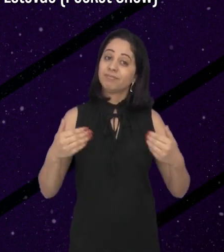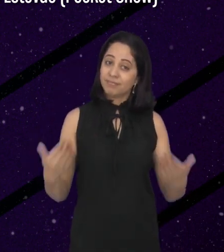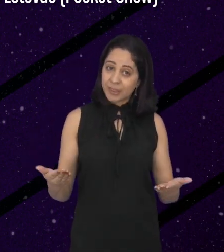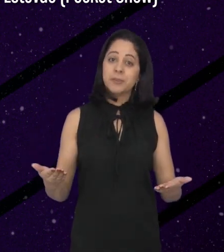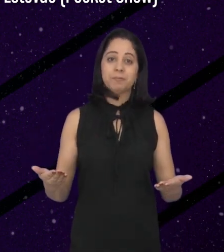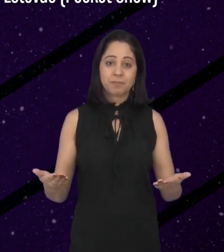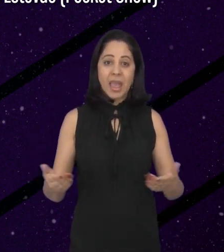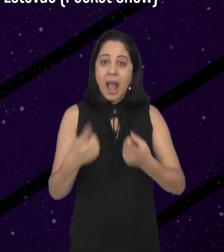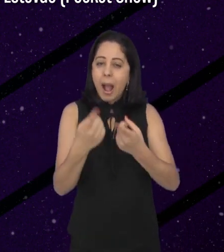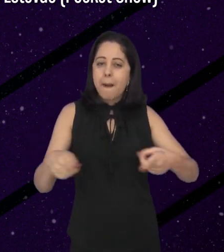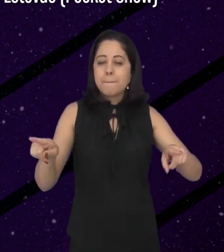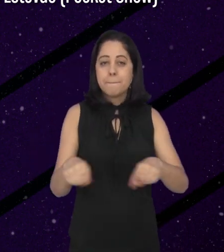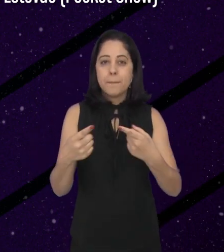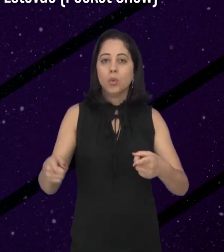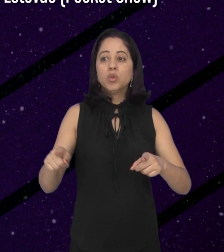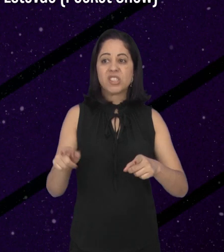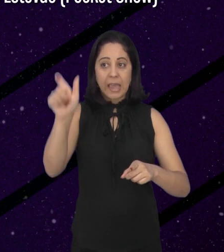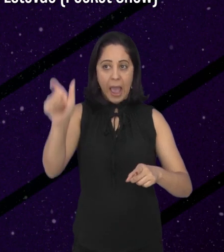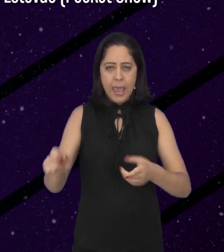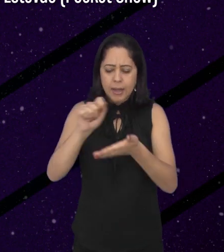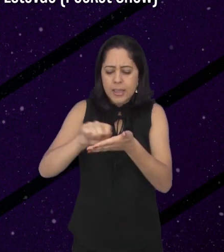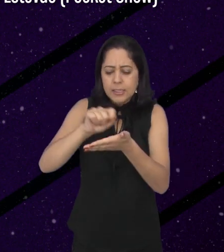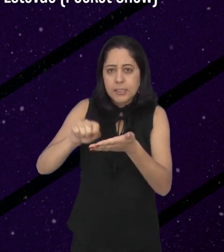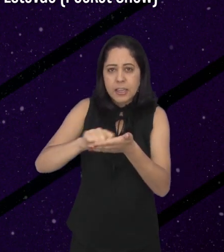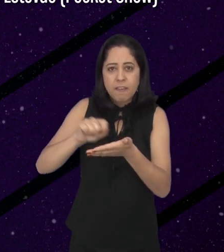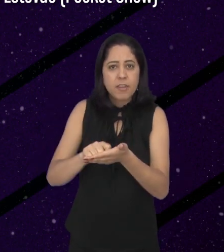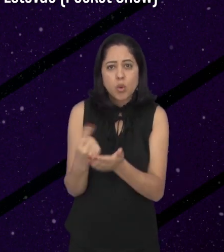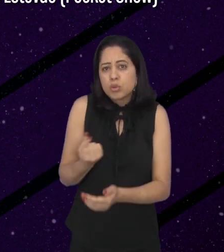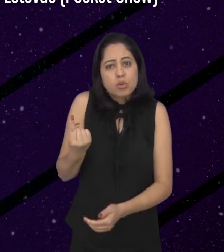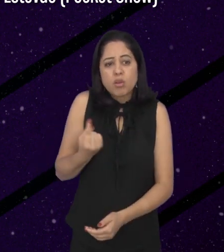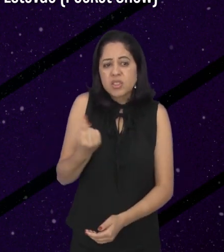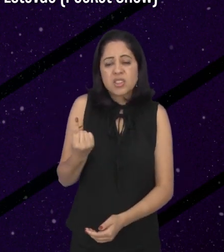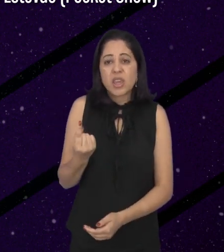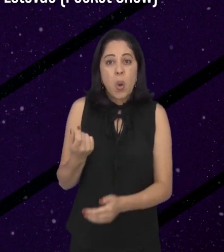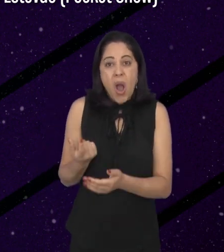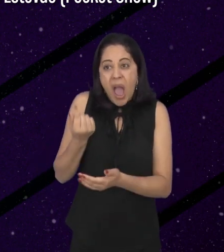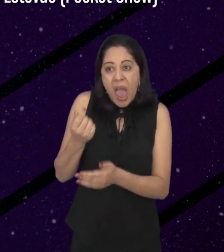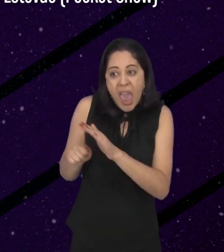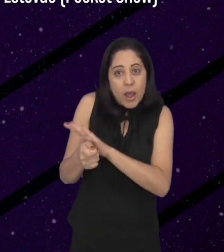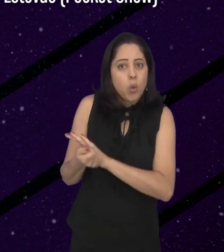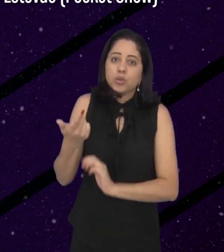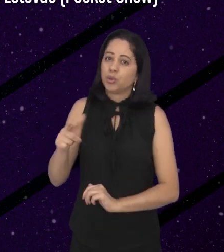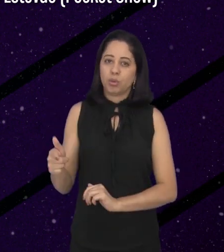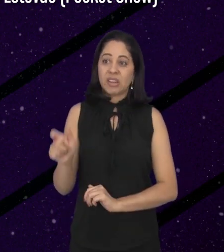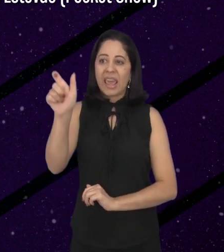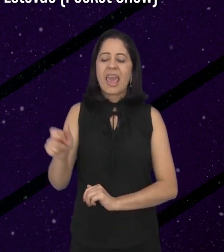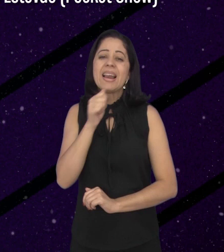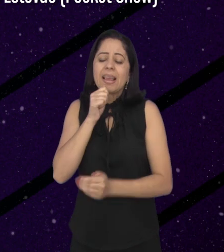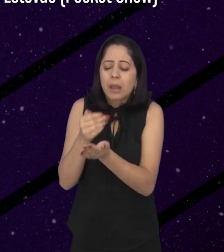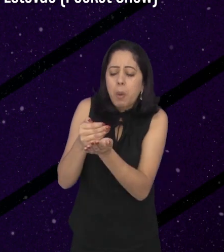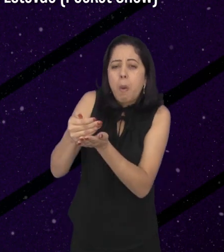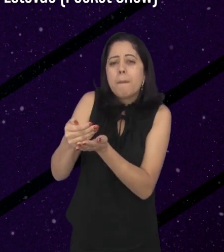vale ressaltar que essa música é uma produção independente, uma produção caseira que nasceu logo quando Matheus estava iniciando